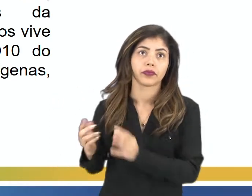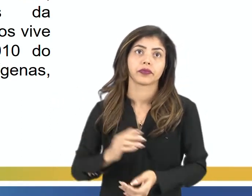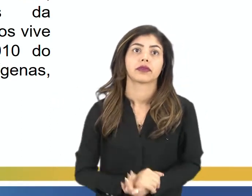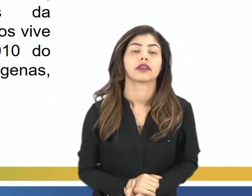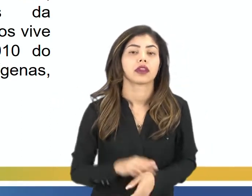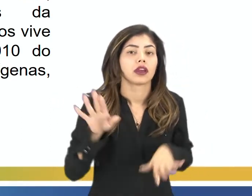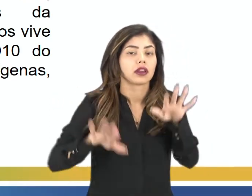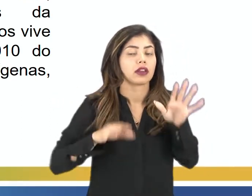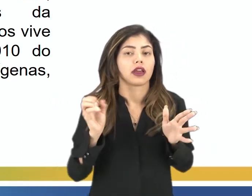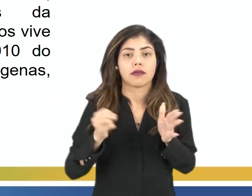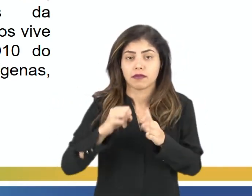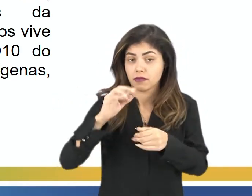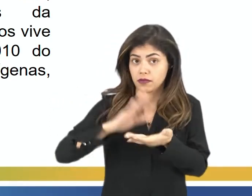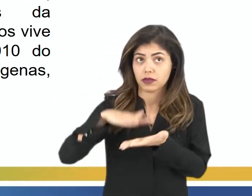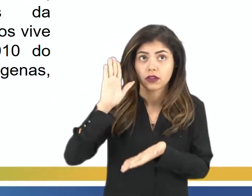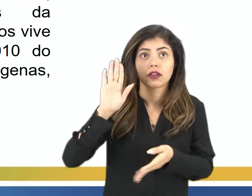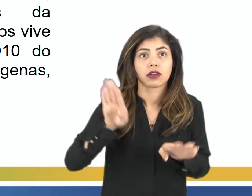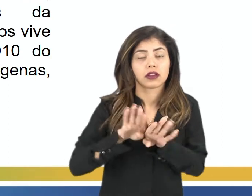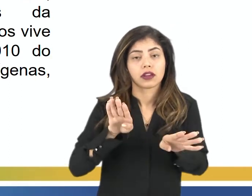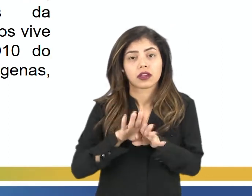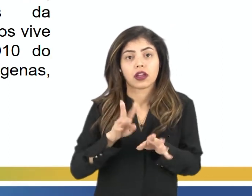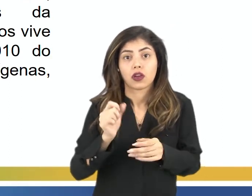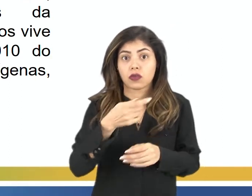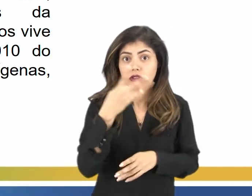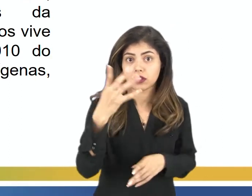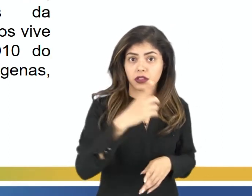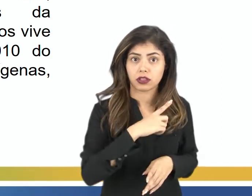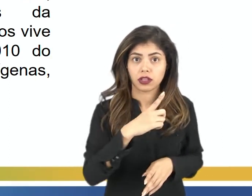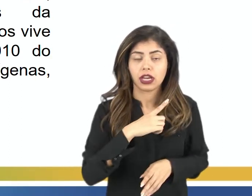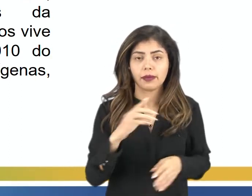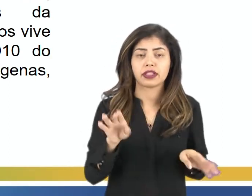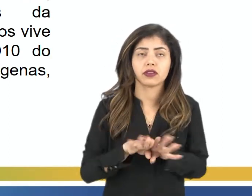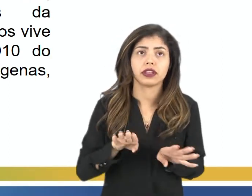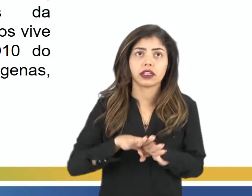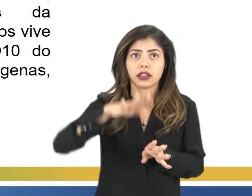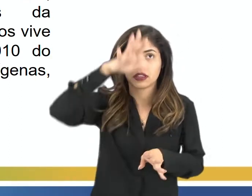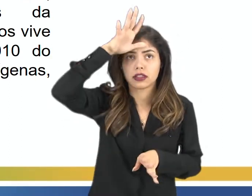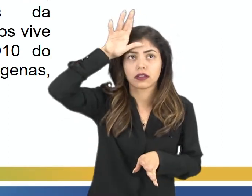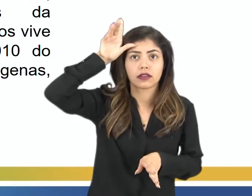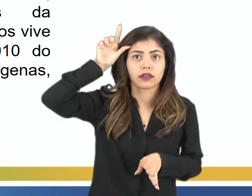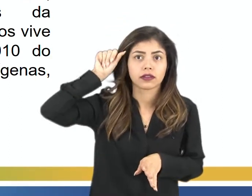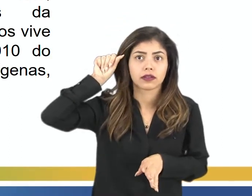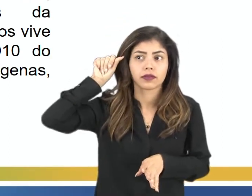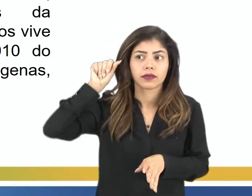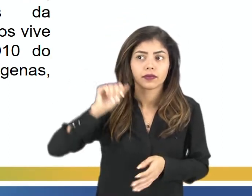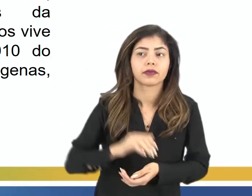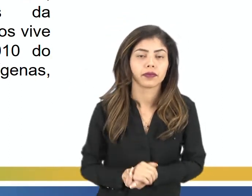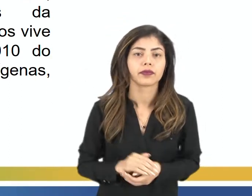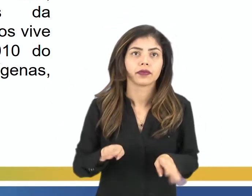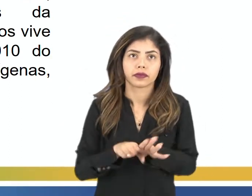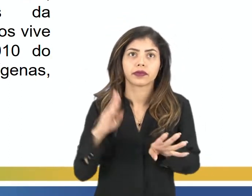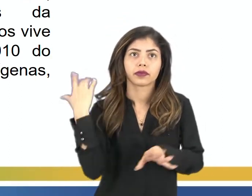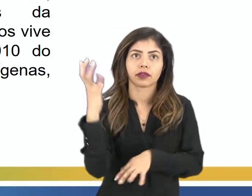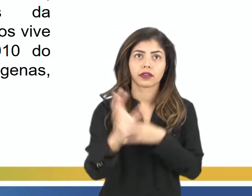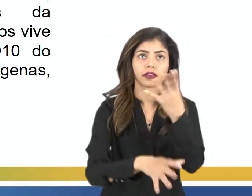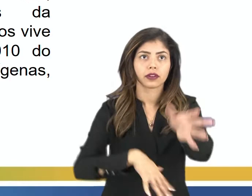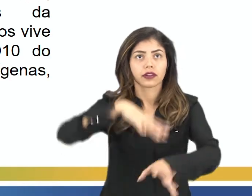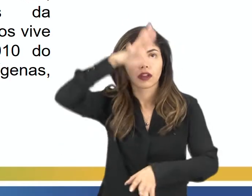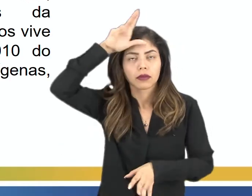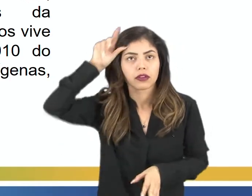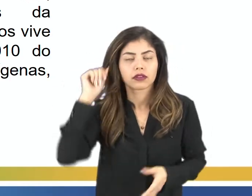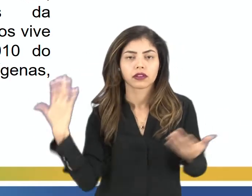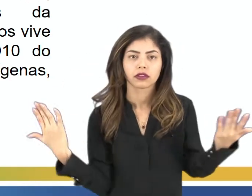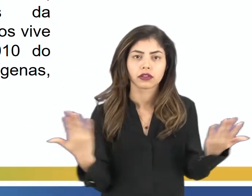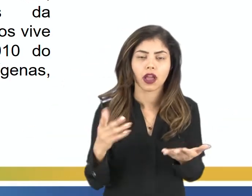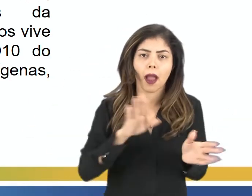mas geralmente a maior quantidade de índio nós podemos encontrar na floresta amazônica.